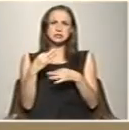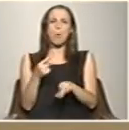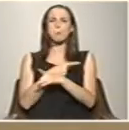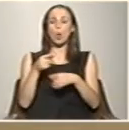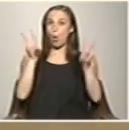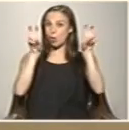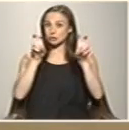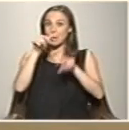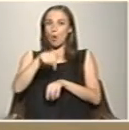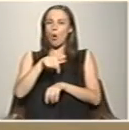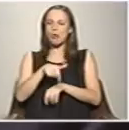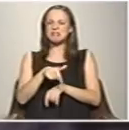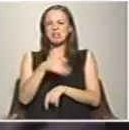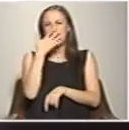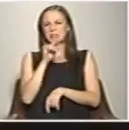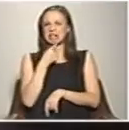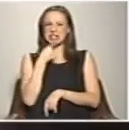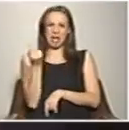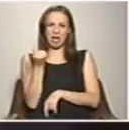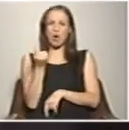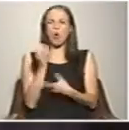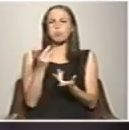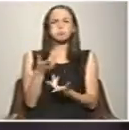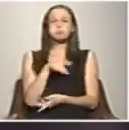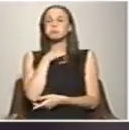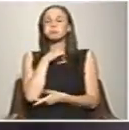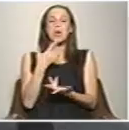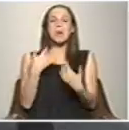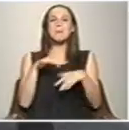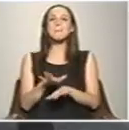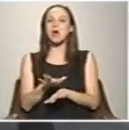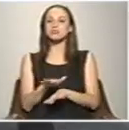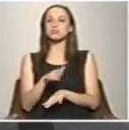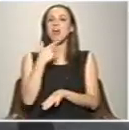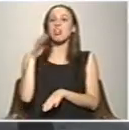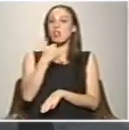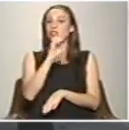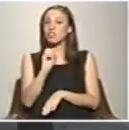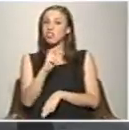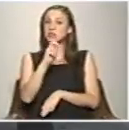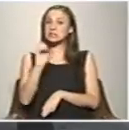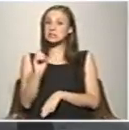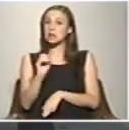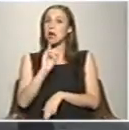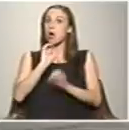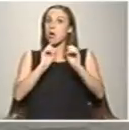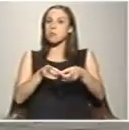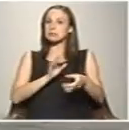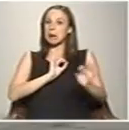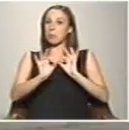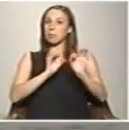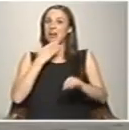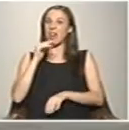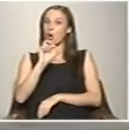tema até nos pode parecer estranho ou distante, mas é aos 20 e aos 30 que se começam a preparar uns